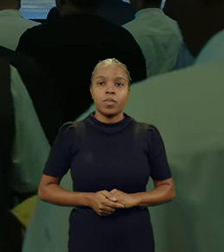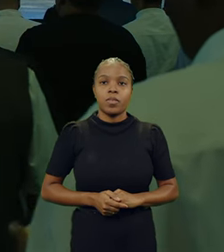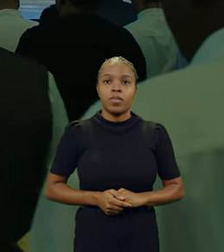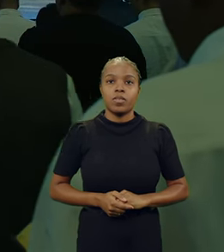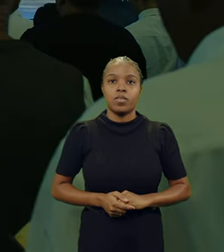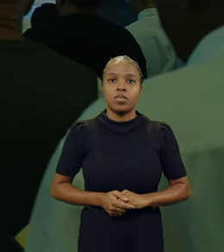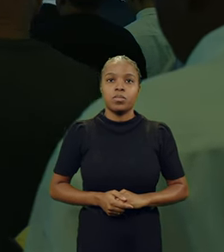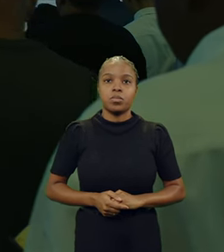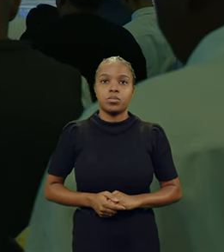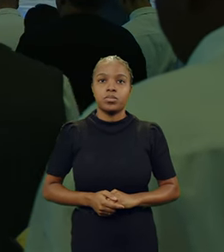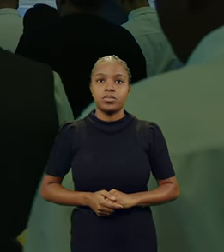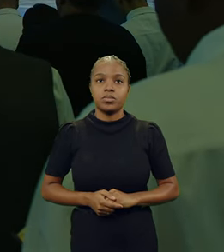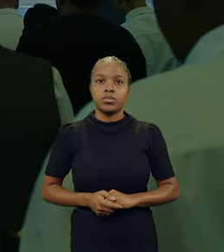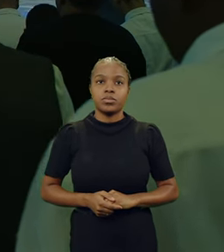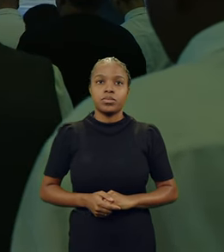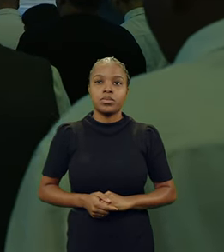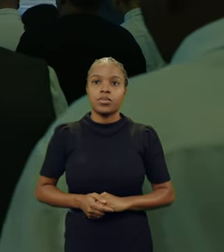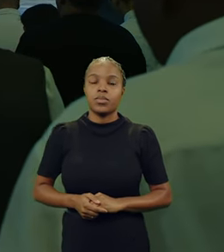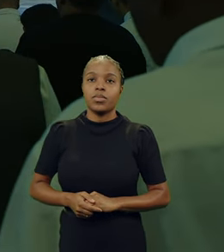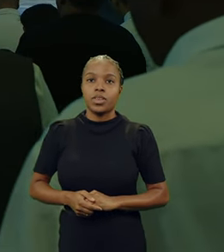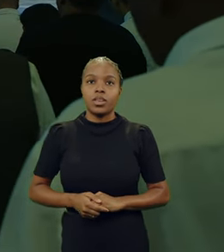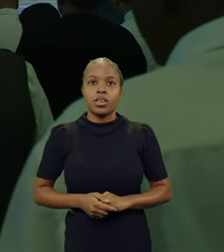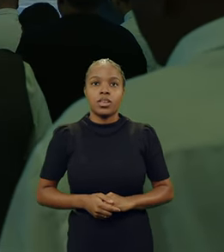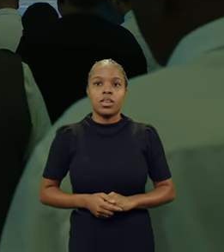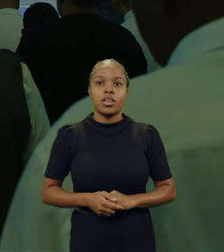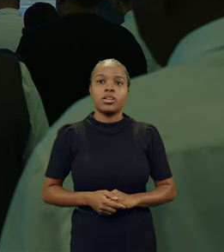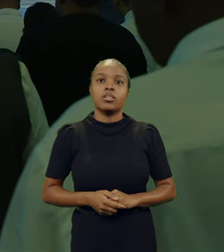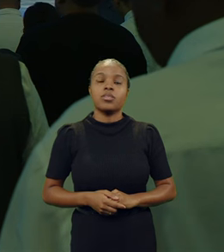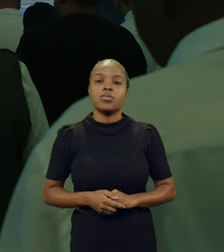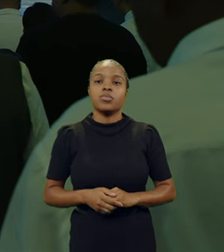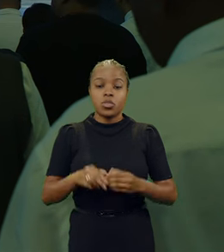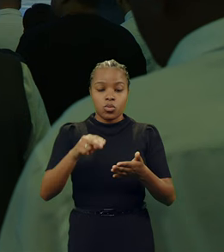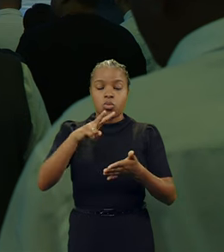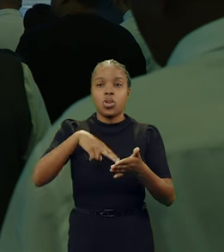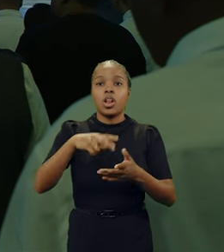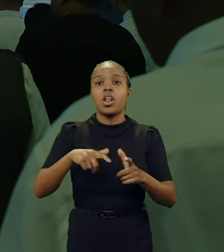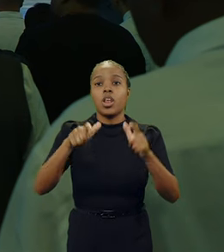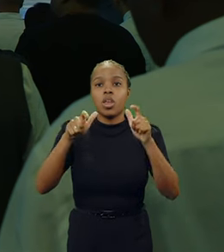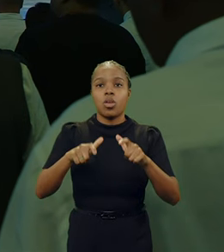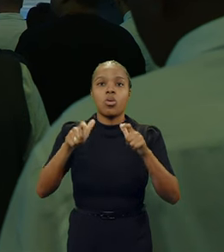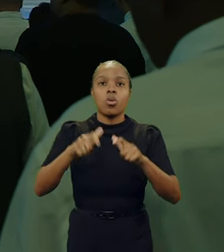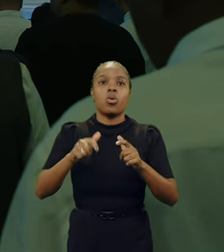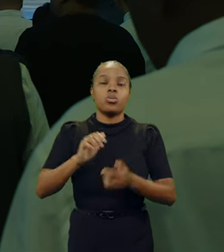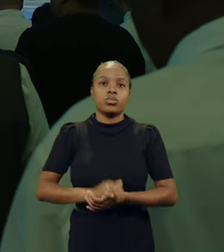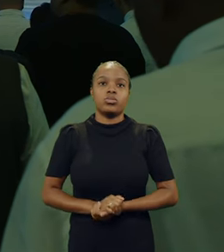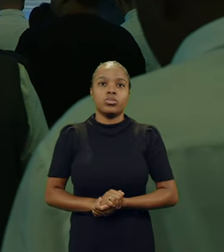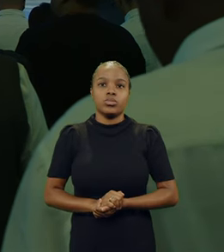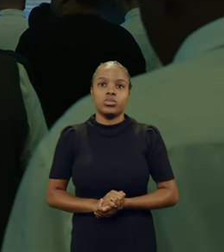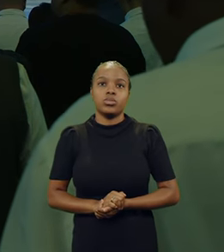Evangelho de Jesus escrito por Mateus, capítulo 3, versículo 2.